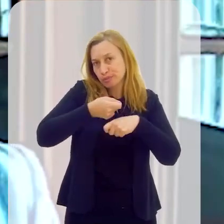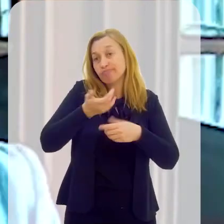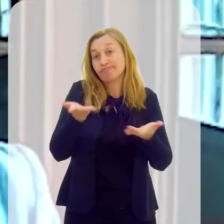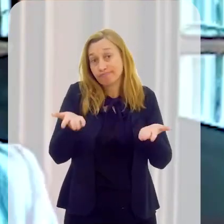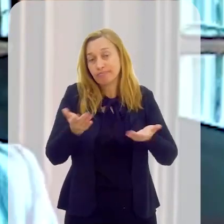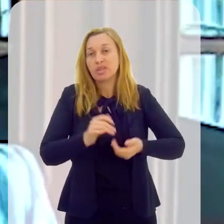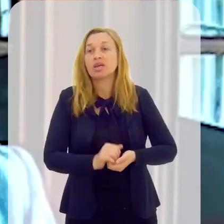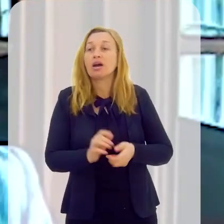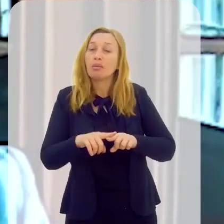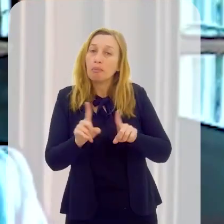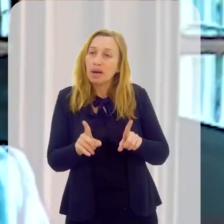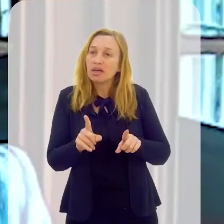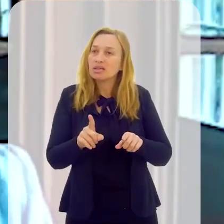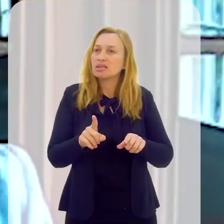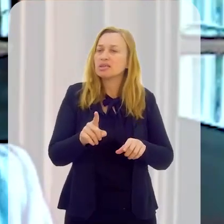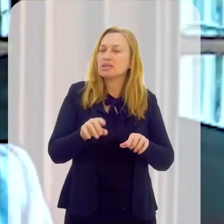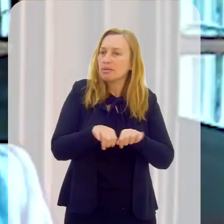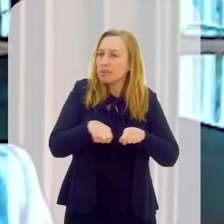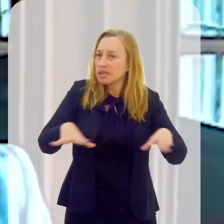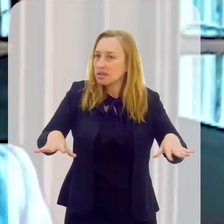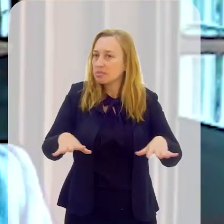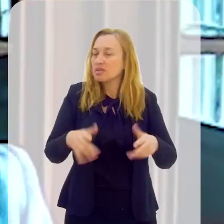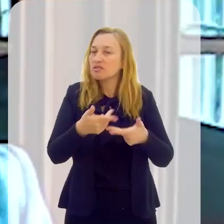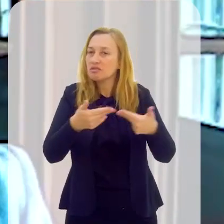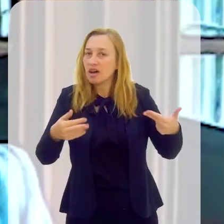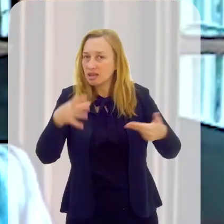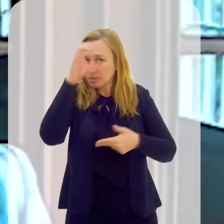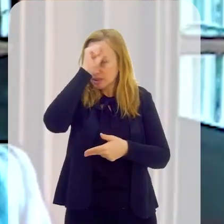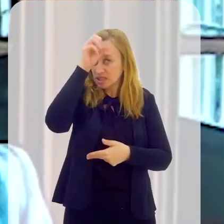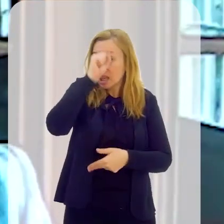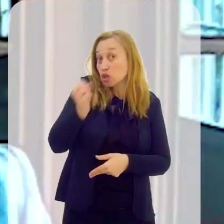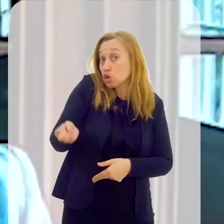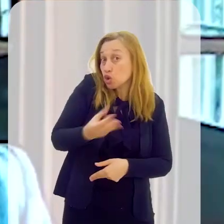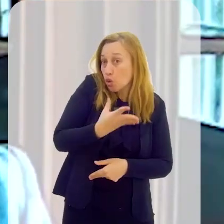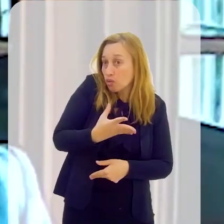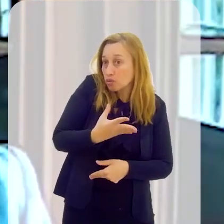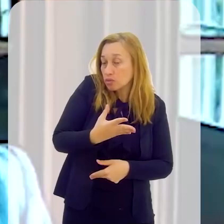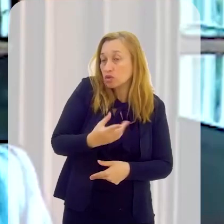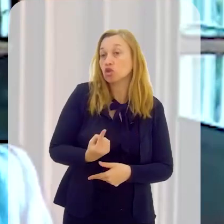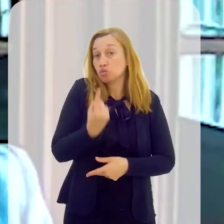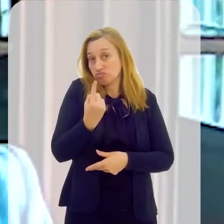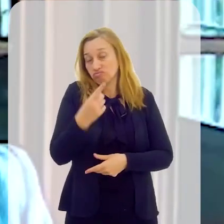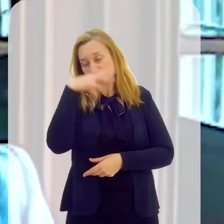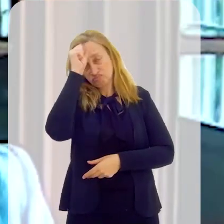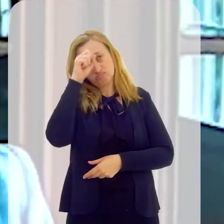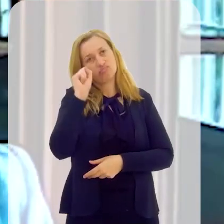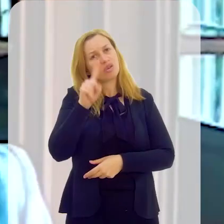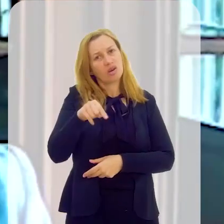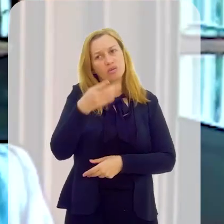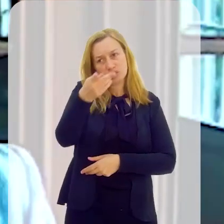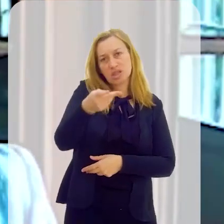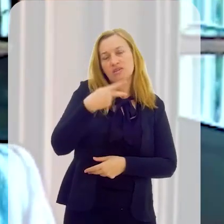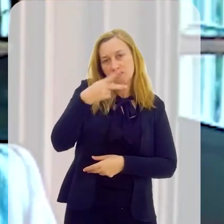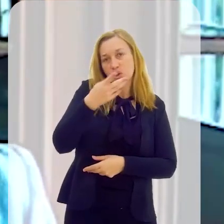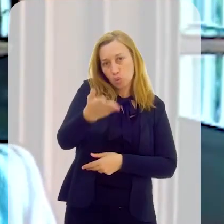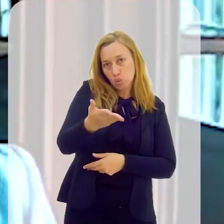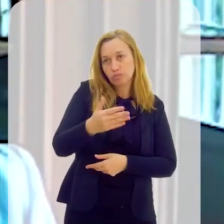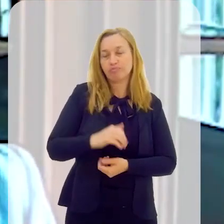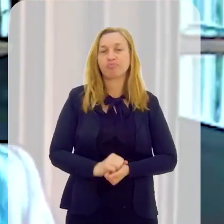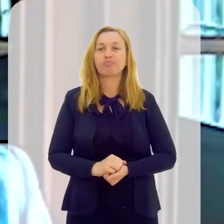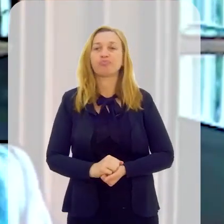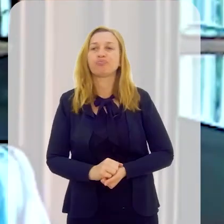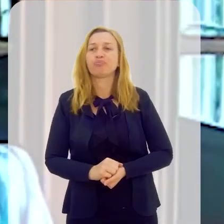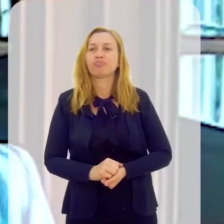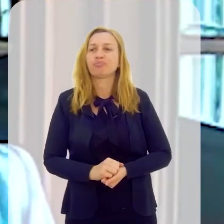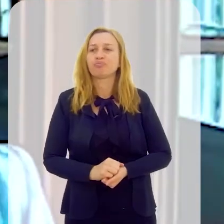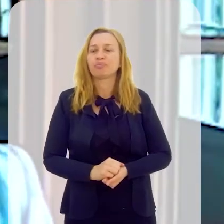própria economia, que sofreu muito, mas a epidemia trouxe também alguns aprendizados, né? E um dos aprendizados foi esse que você, de certa